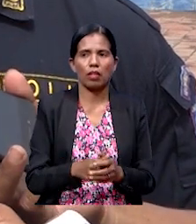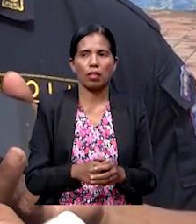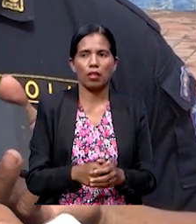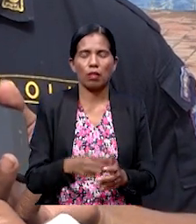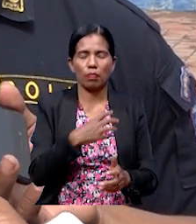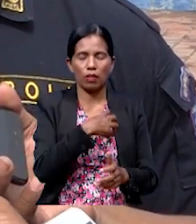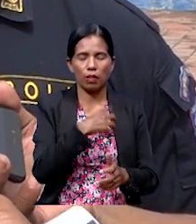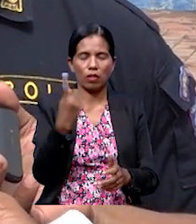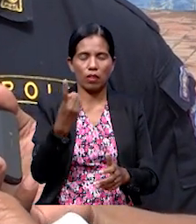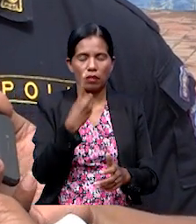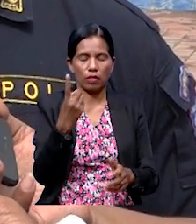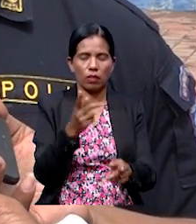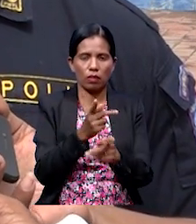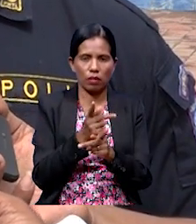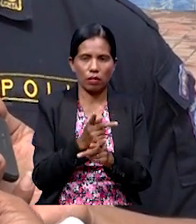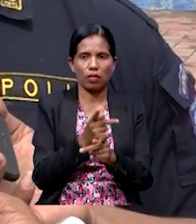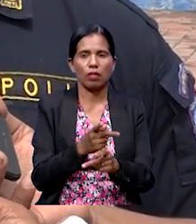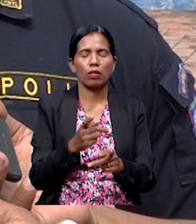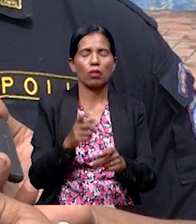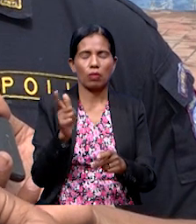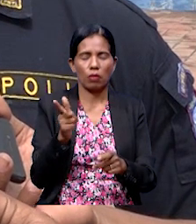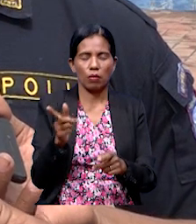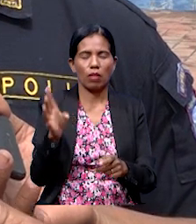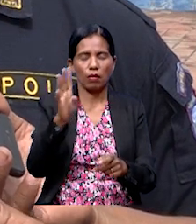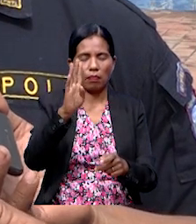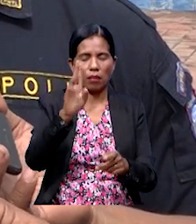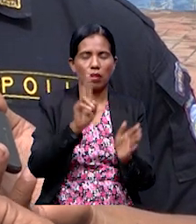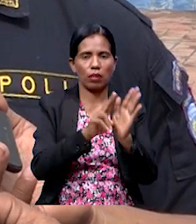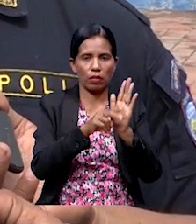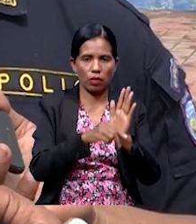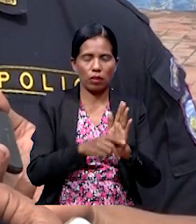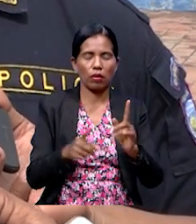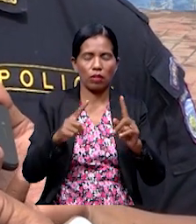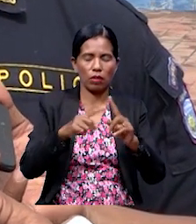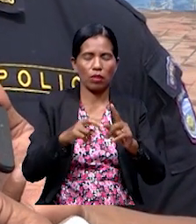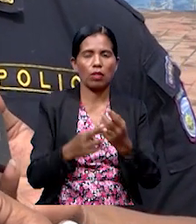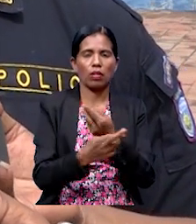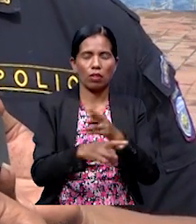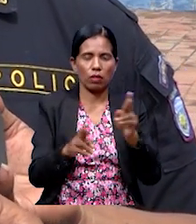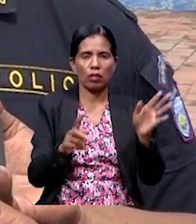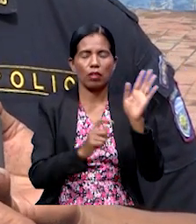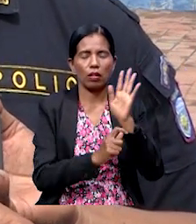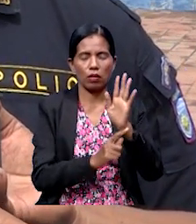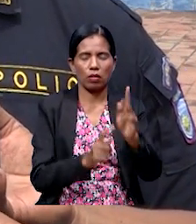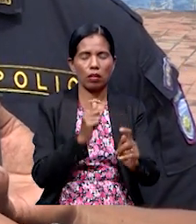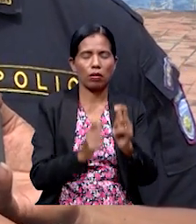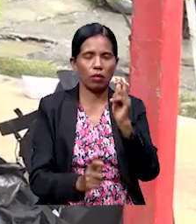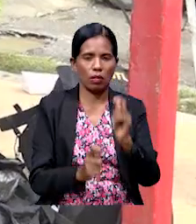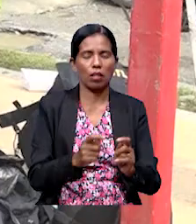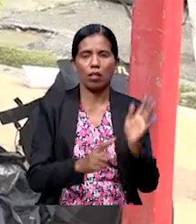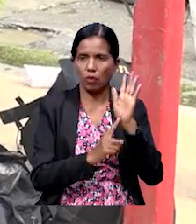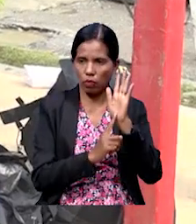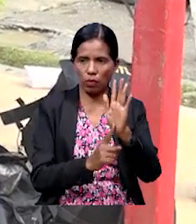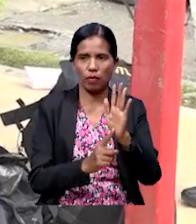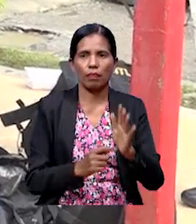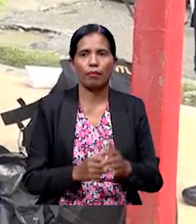na fatin asegura 24 horas to resultado tribunal recurso fosai.